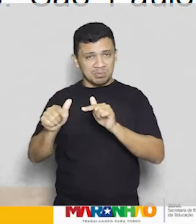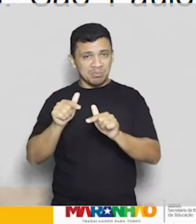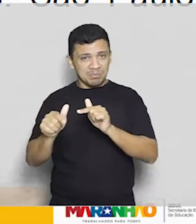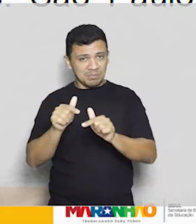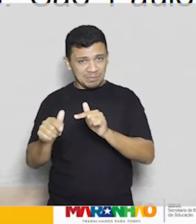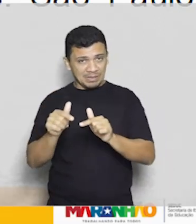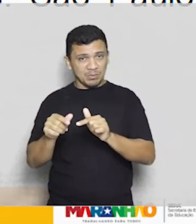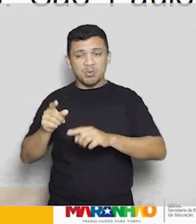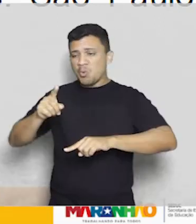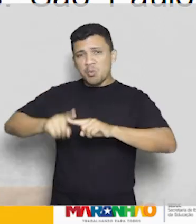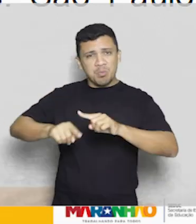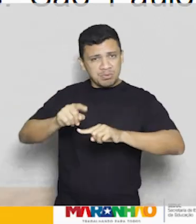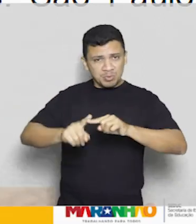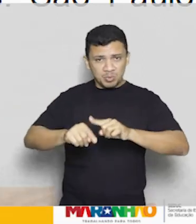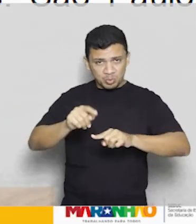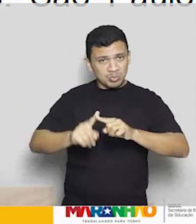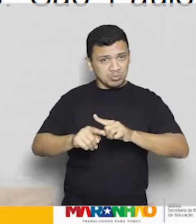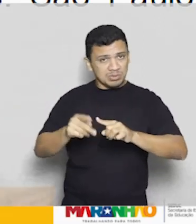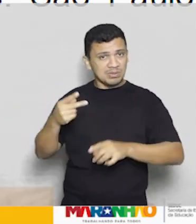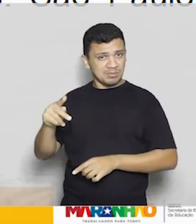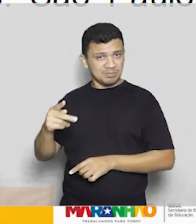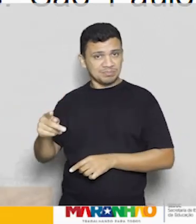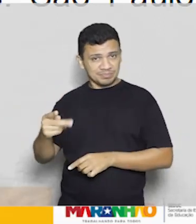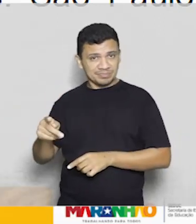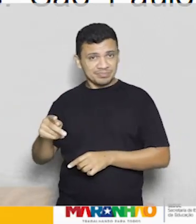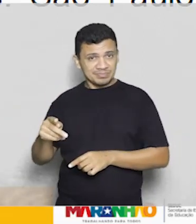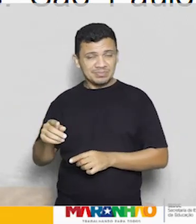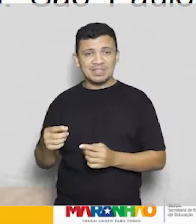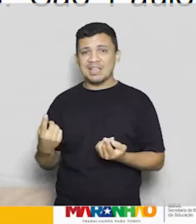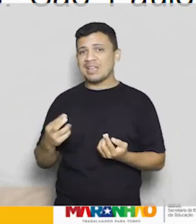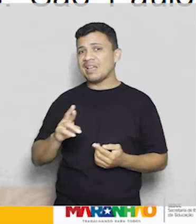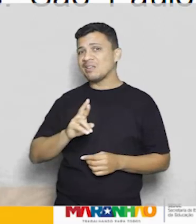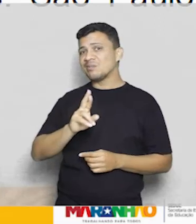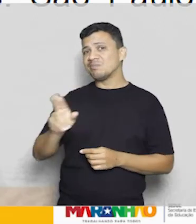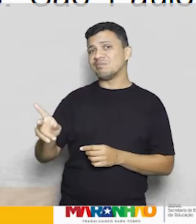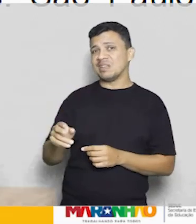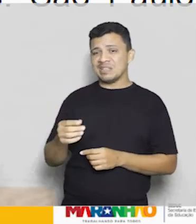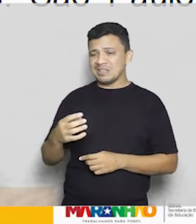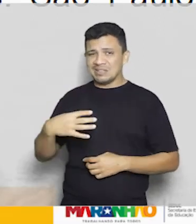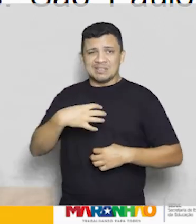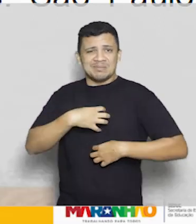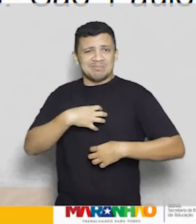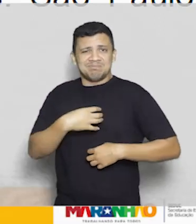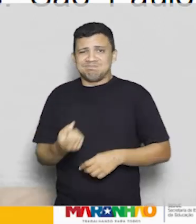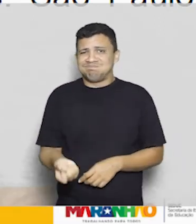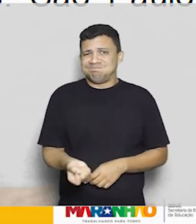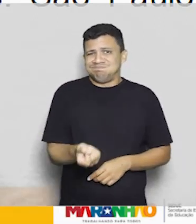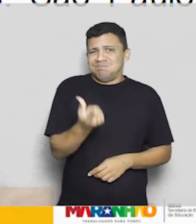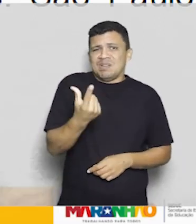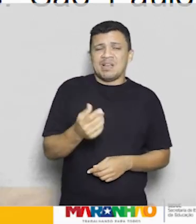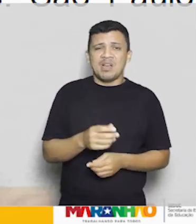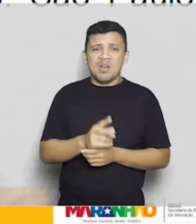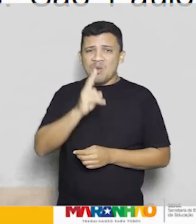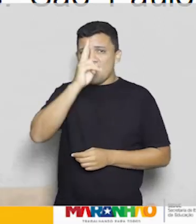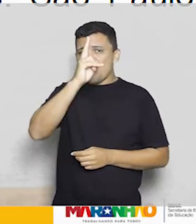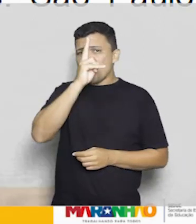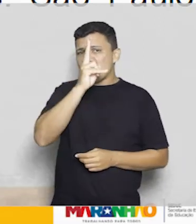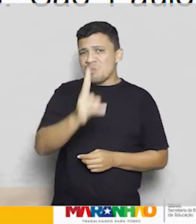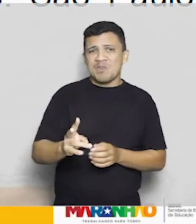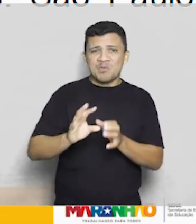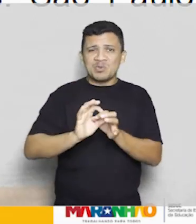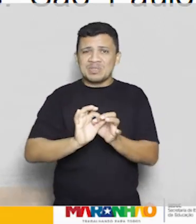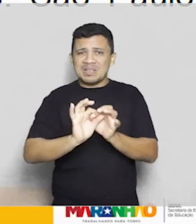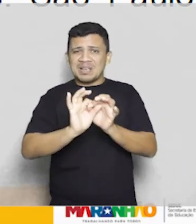o seu produto, agora se lhe opõe como um ser estranho, como uma força independente do